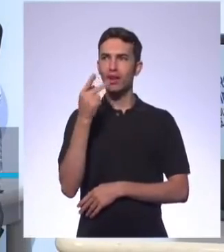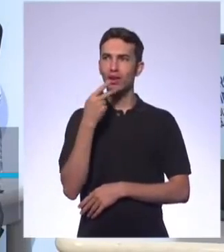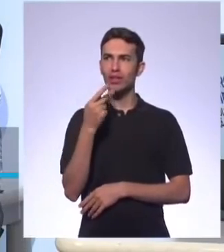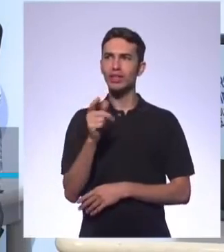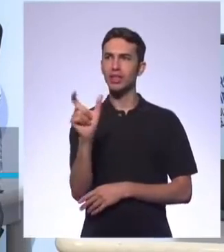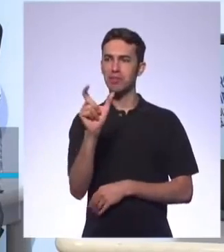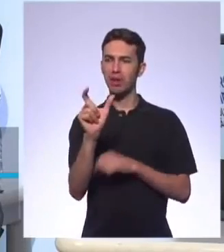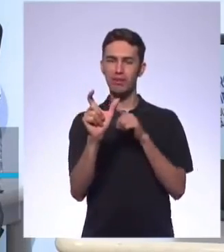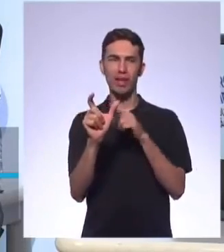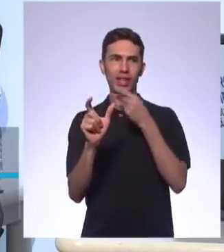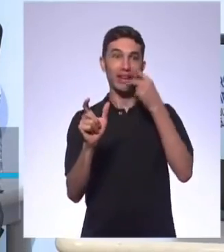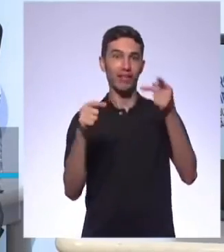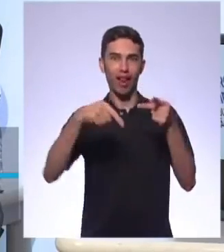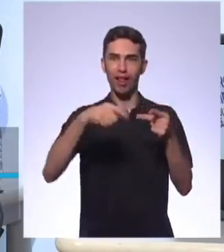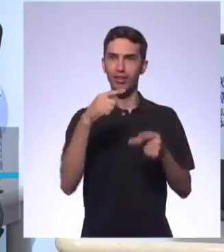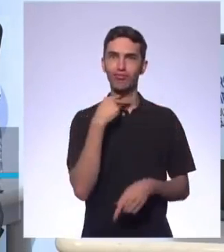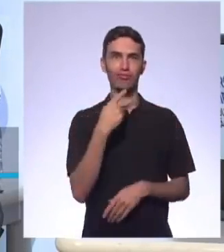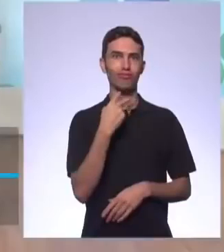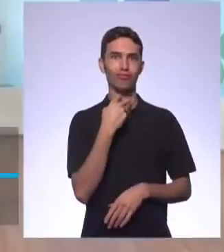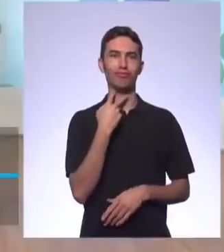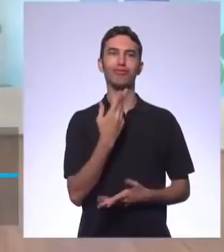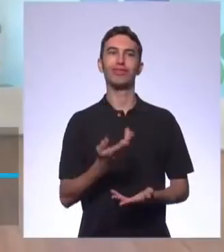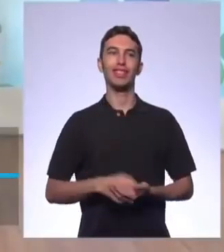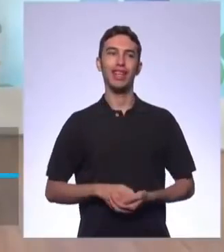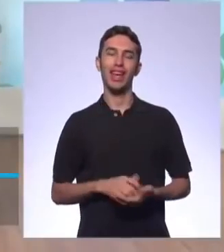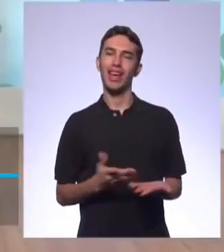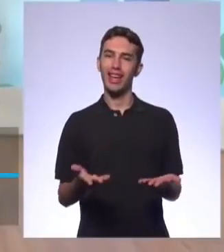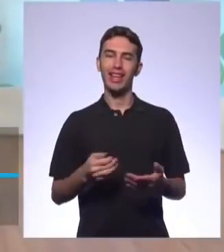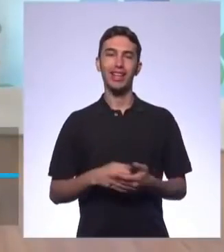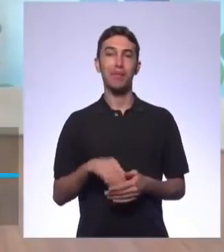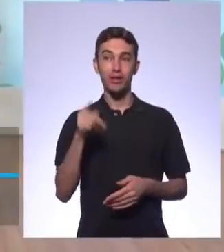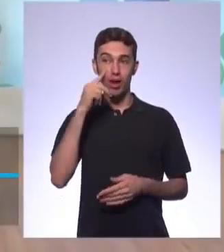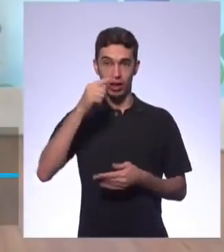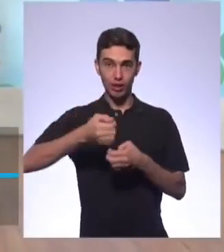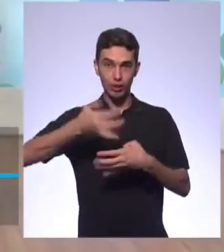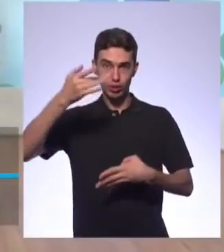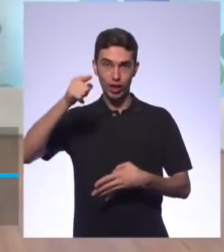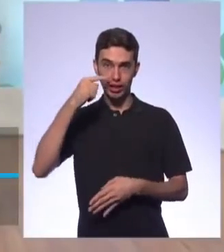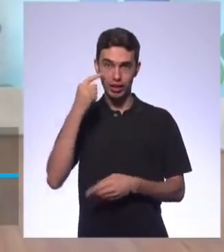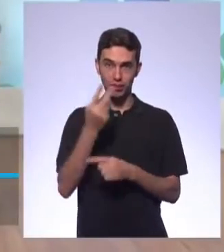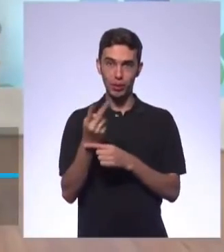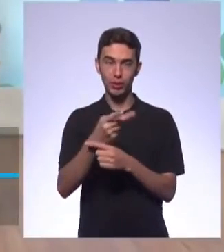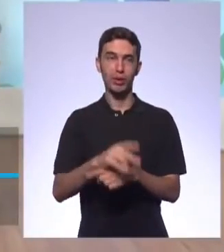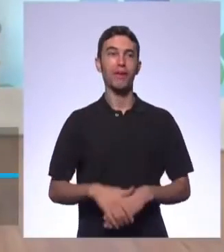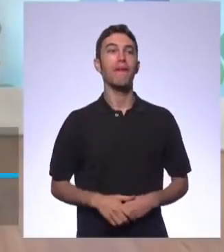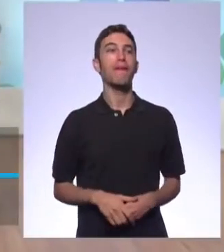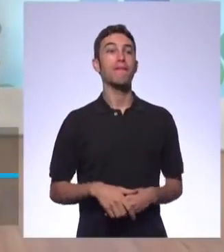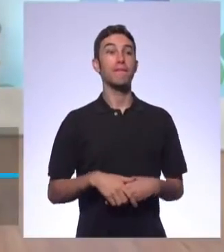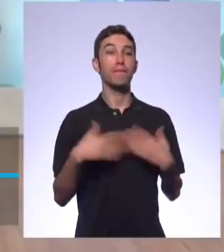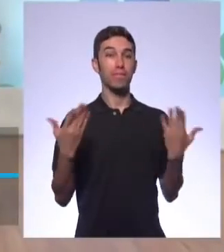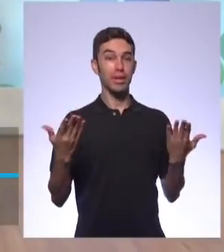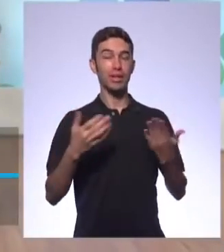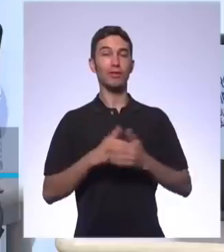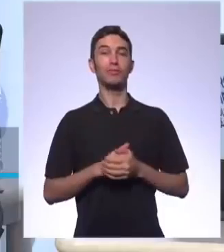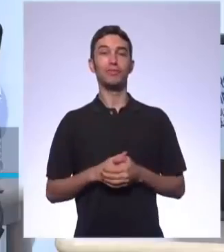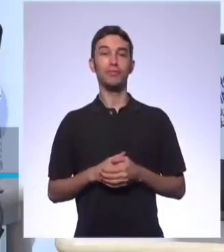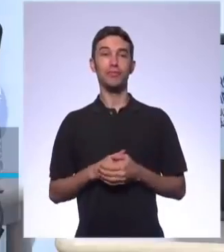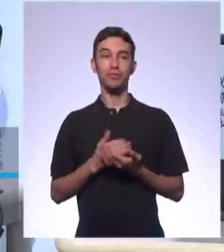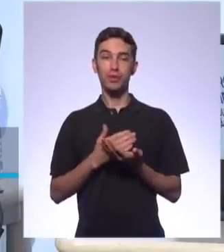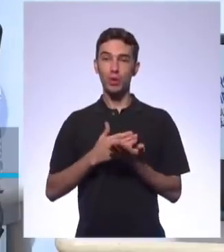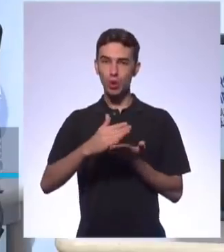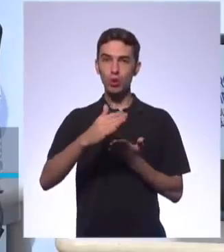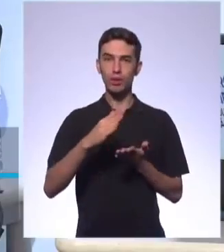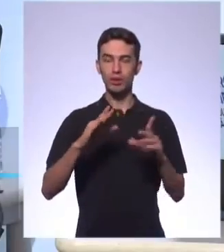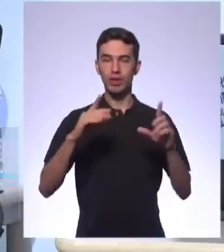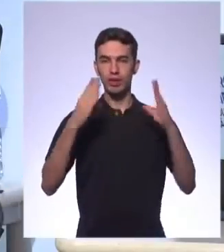né? Essa palavra aí, Isso gente. mesmo. Não podemos falar aqui, mas depois vocês procuram. Então, seguinte, vamos para a introdução da